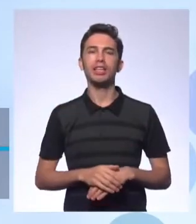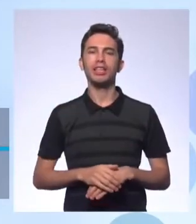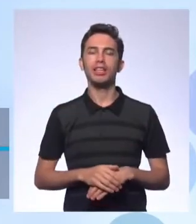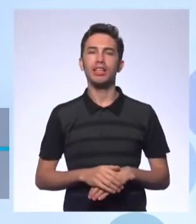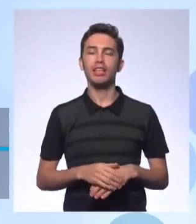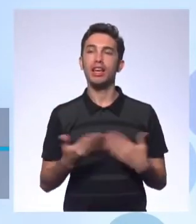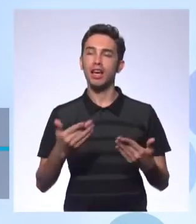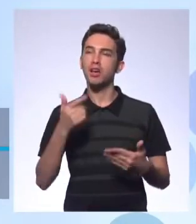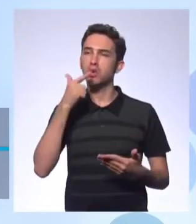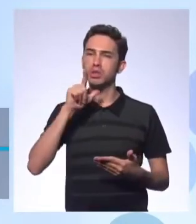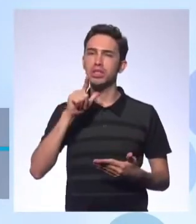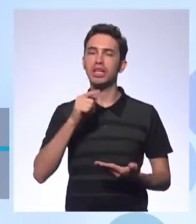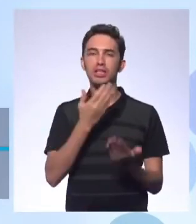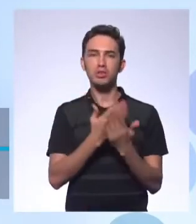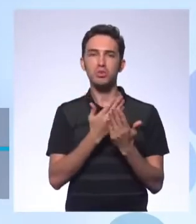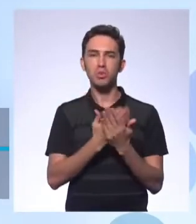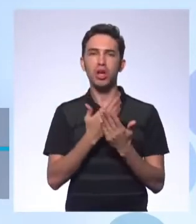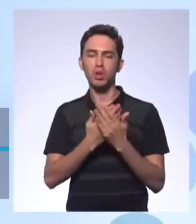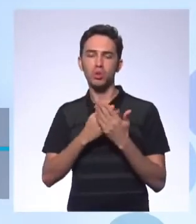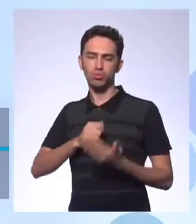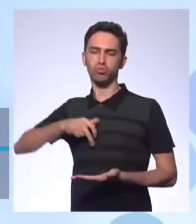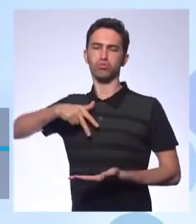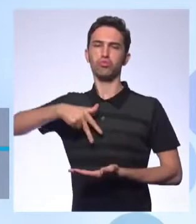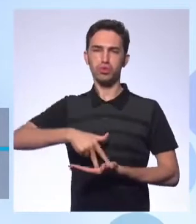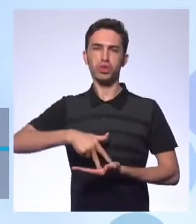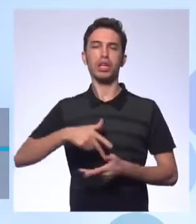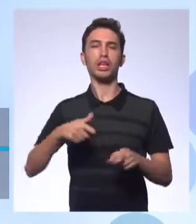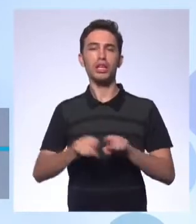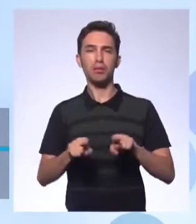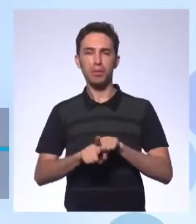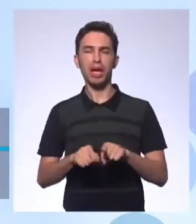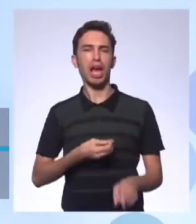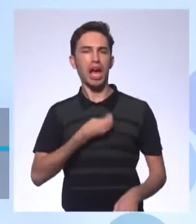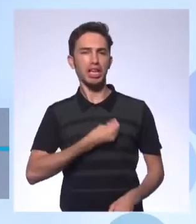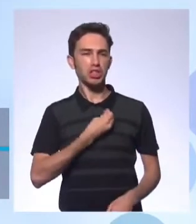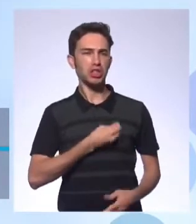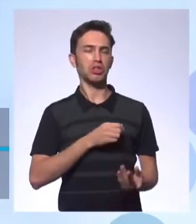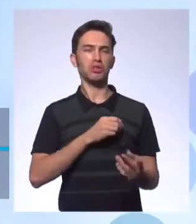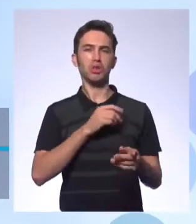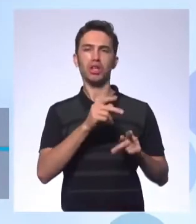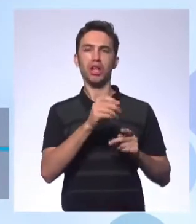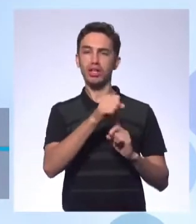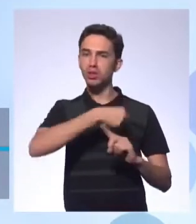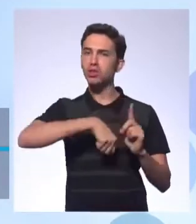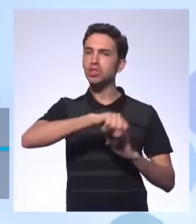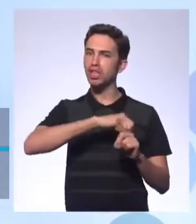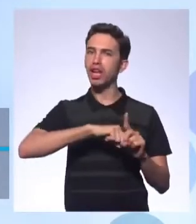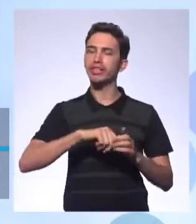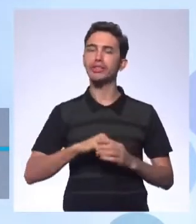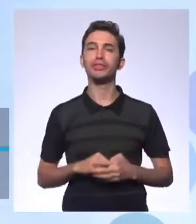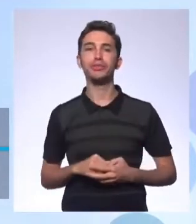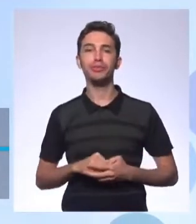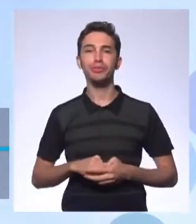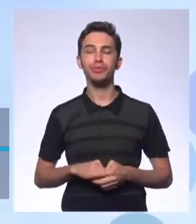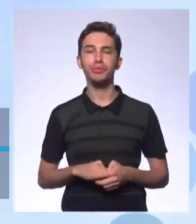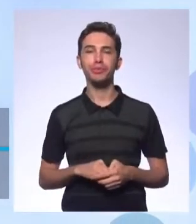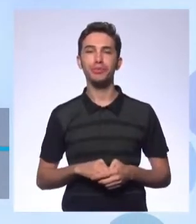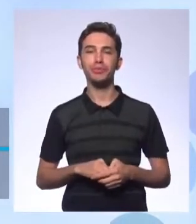aluno protagonista e ativo na sociedade. Legal? Mas antes de